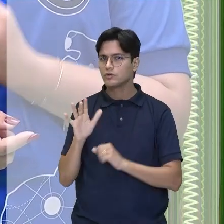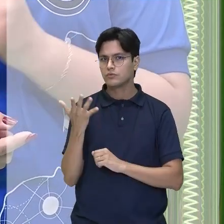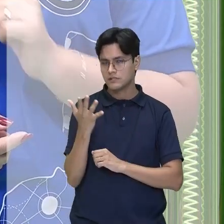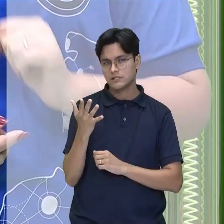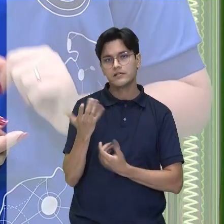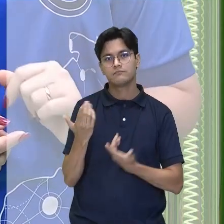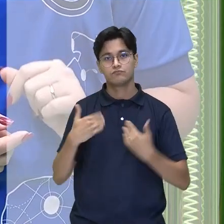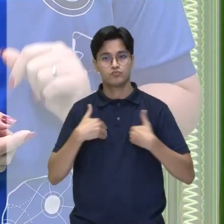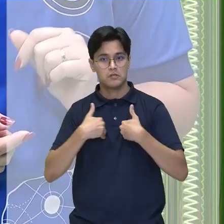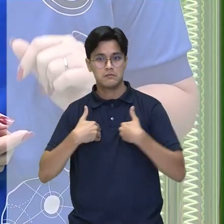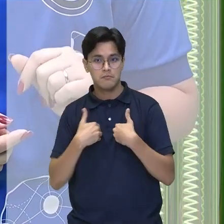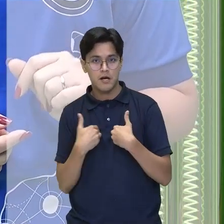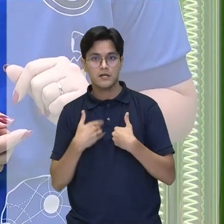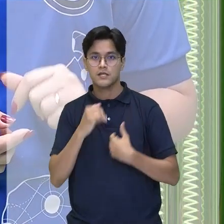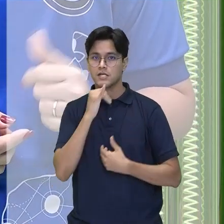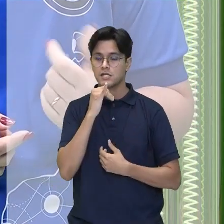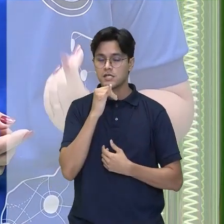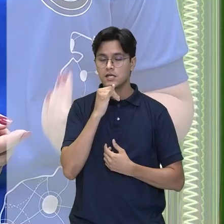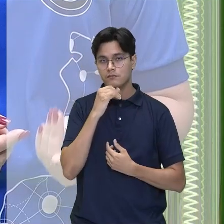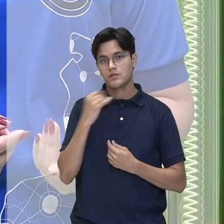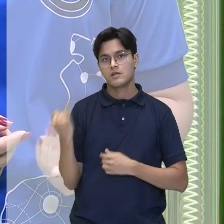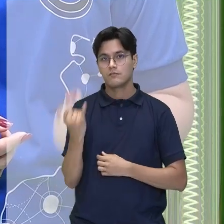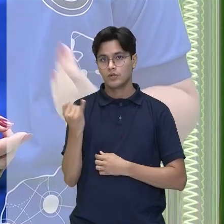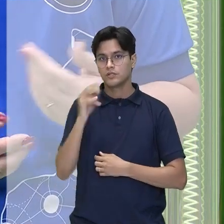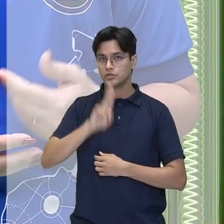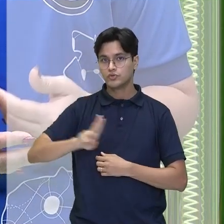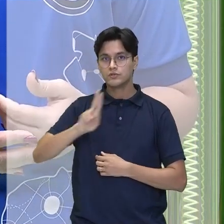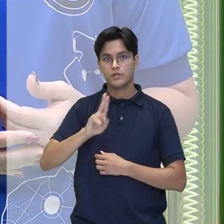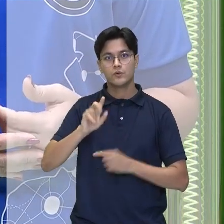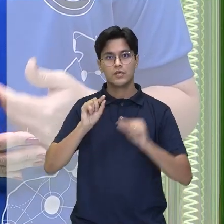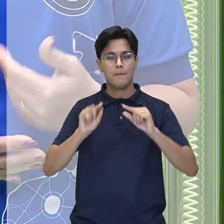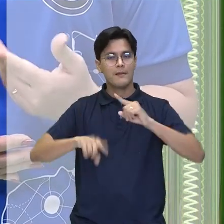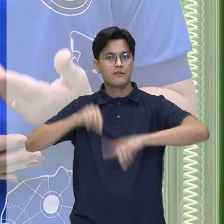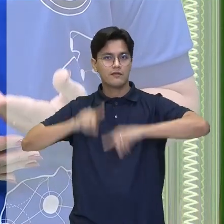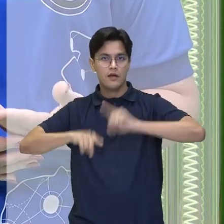É importante usar antiparasitários externos